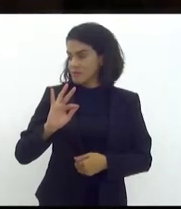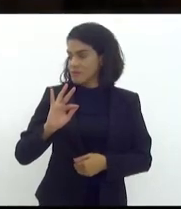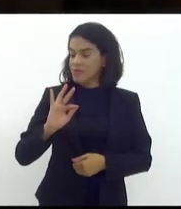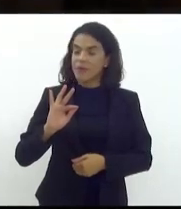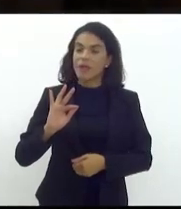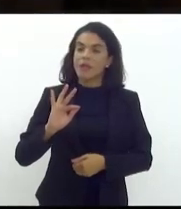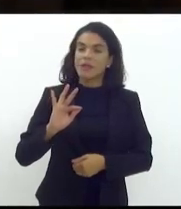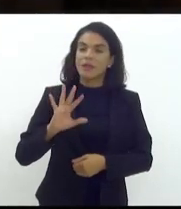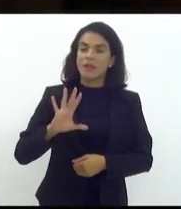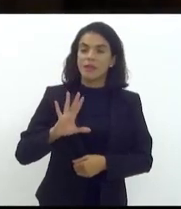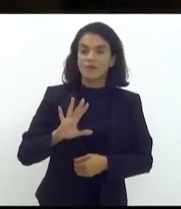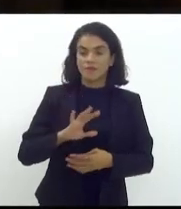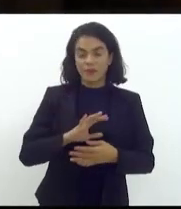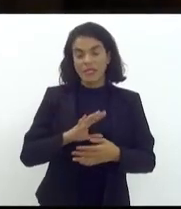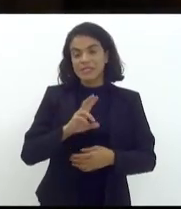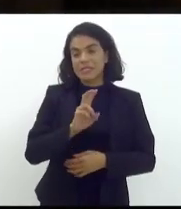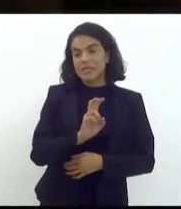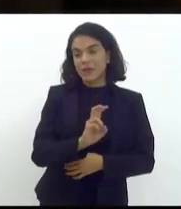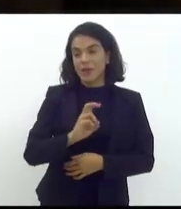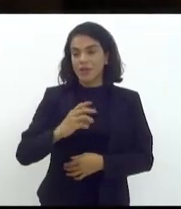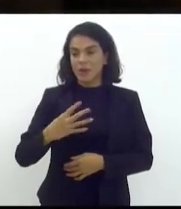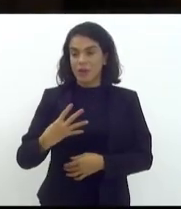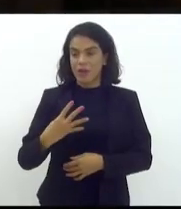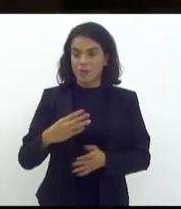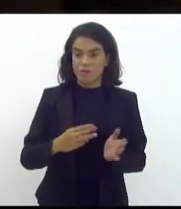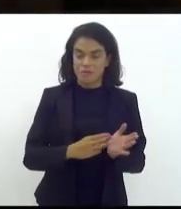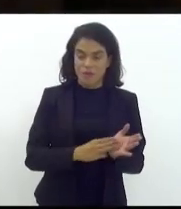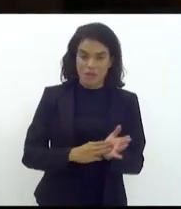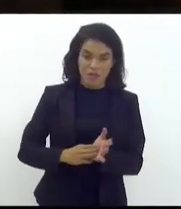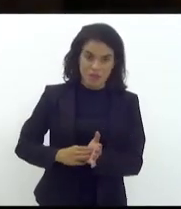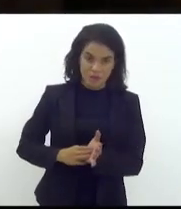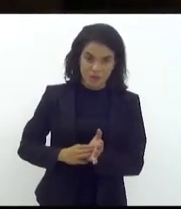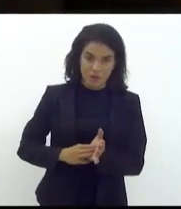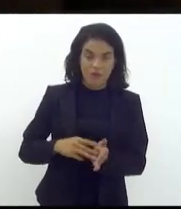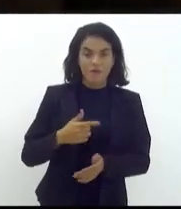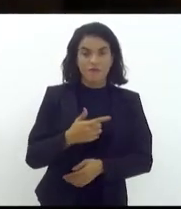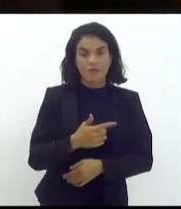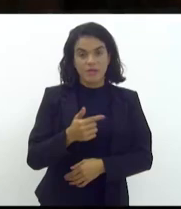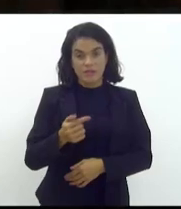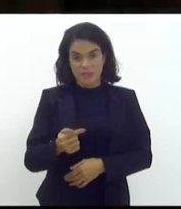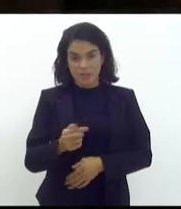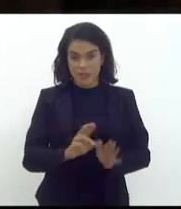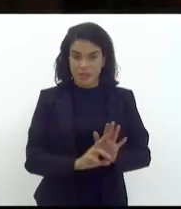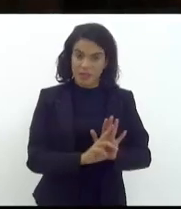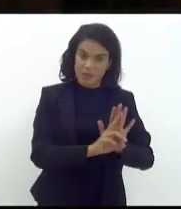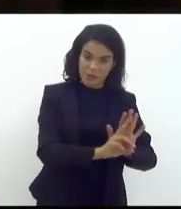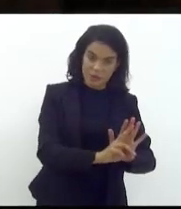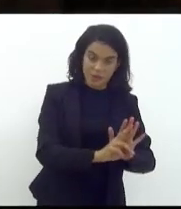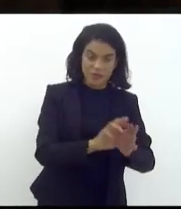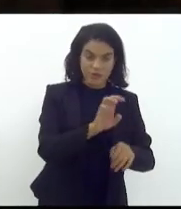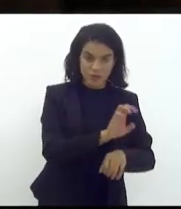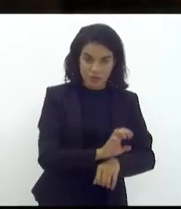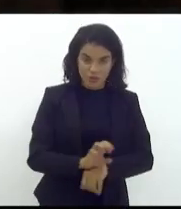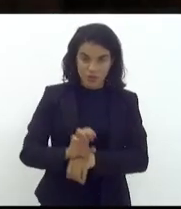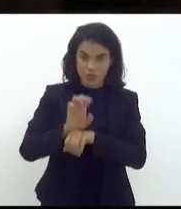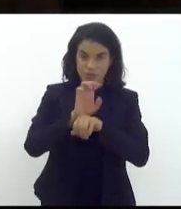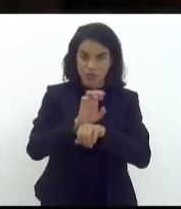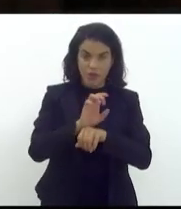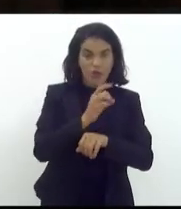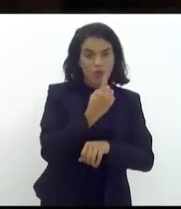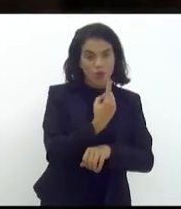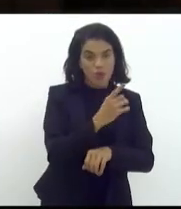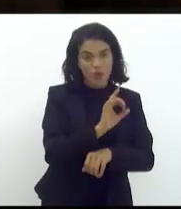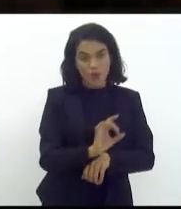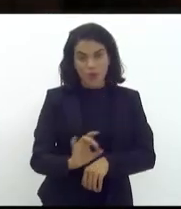é formado por 54 membros 27 representantes dos Estados um por